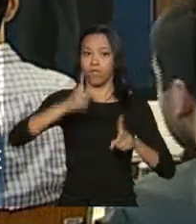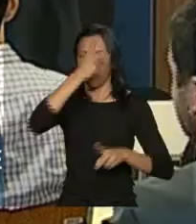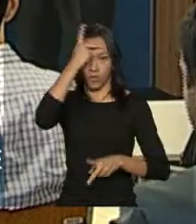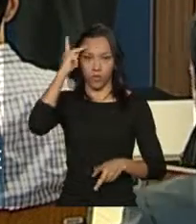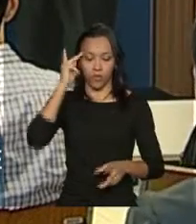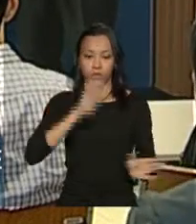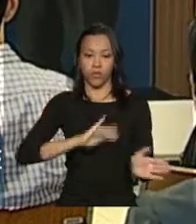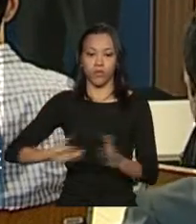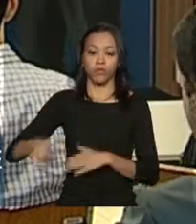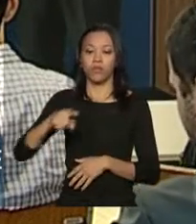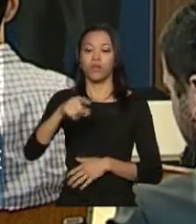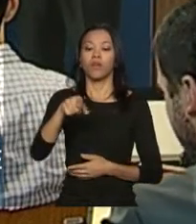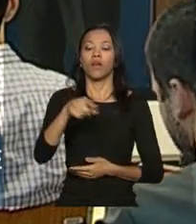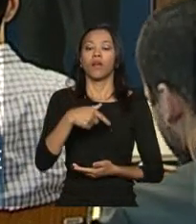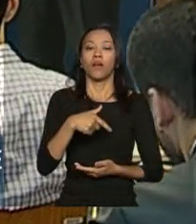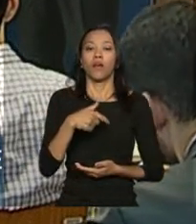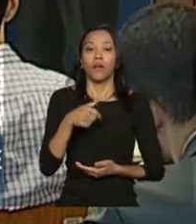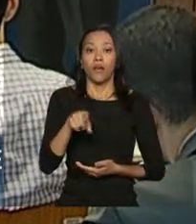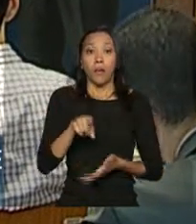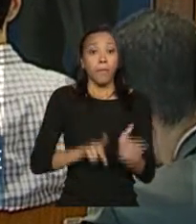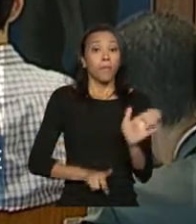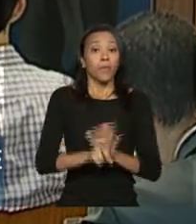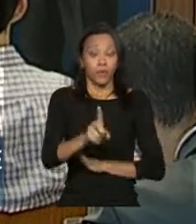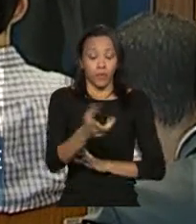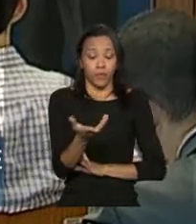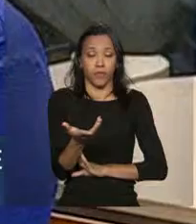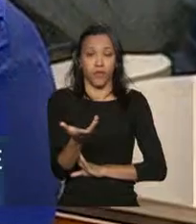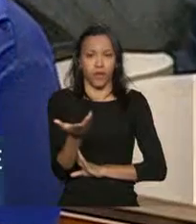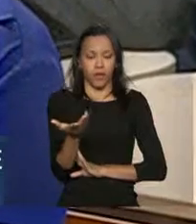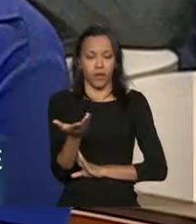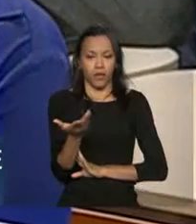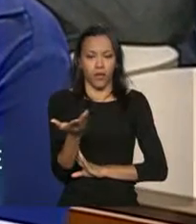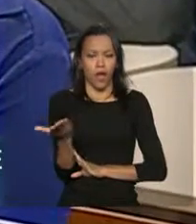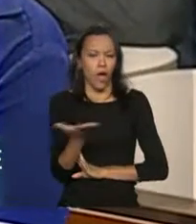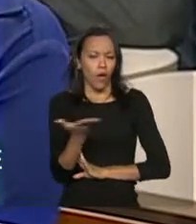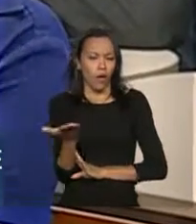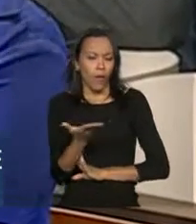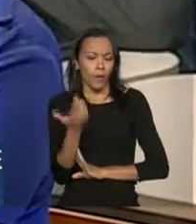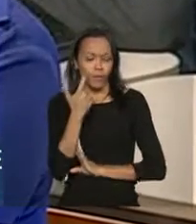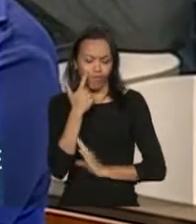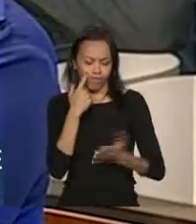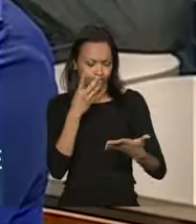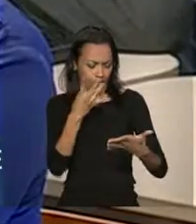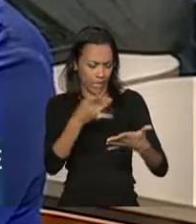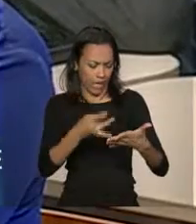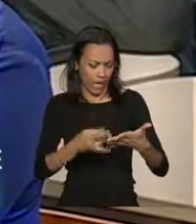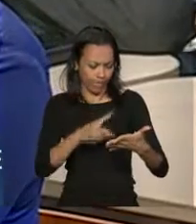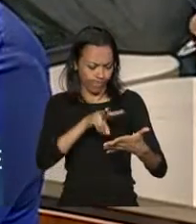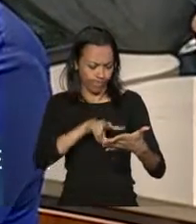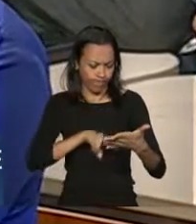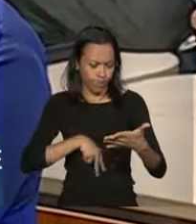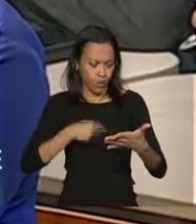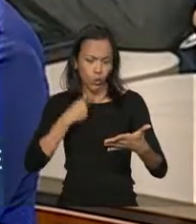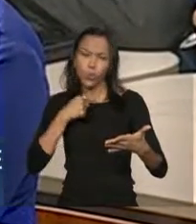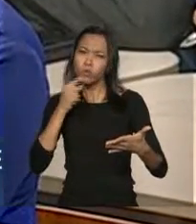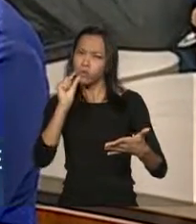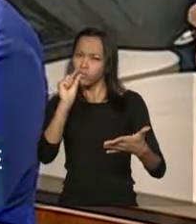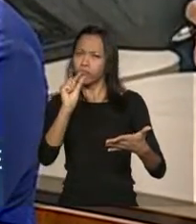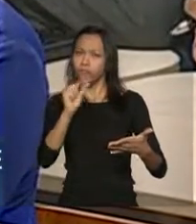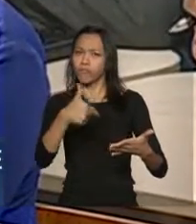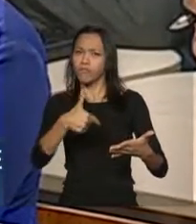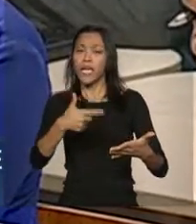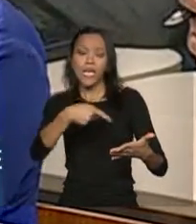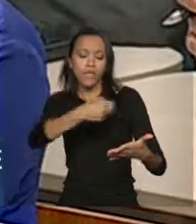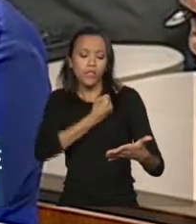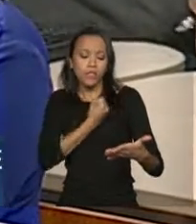Secretário, Letícia de Oliveira, da Globo News. Agora, analisando um pouco melhor os dados, me surge a dúvida. Esses